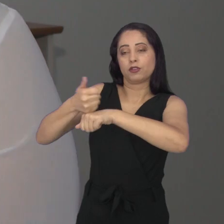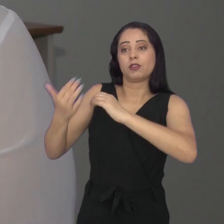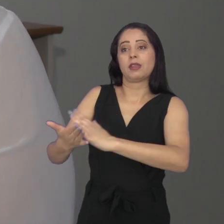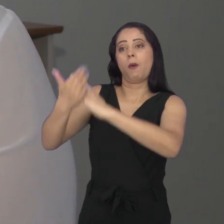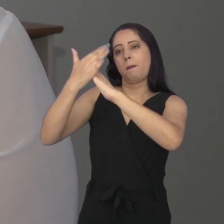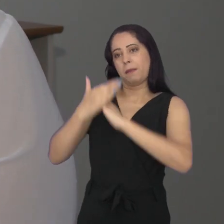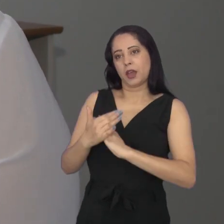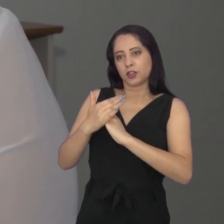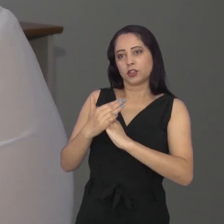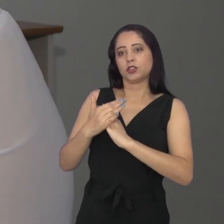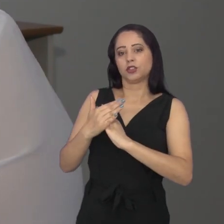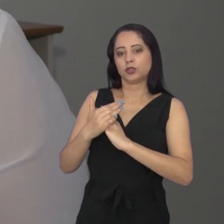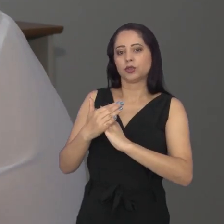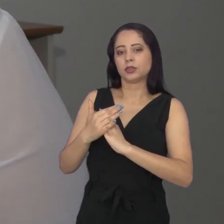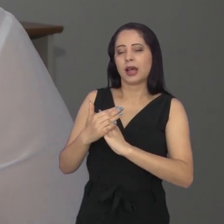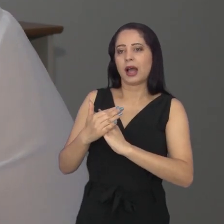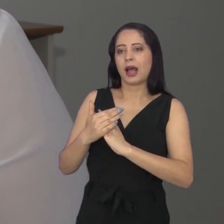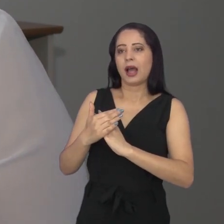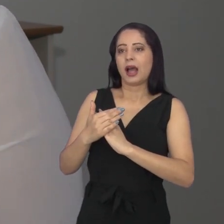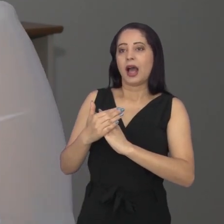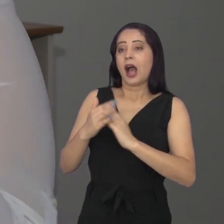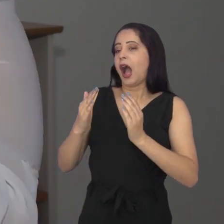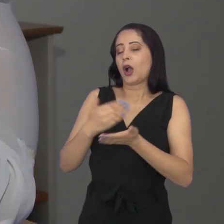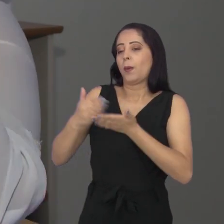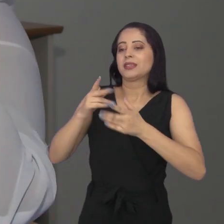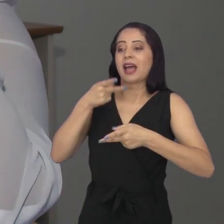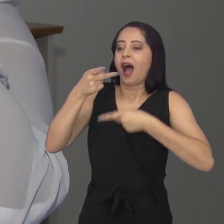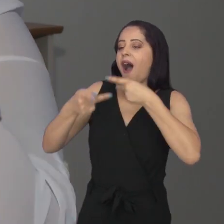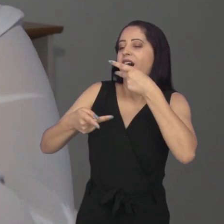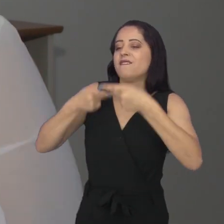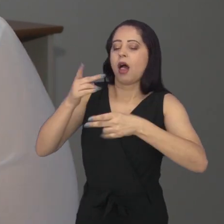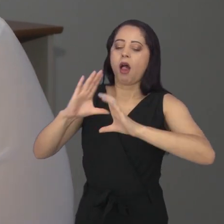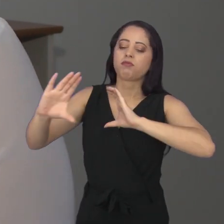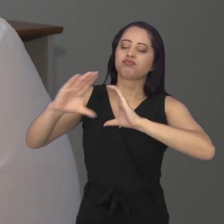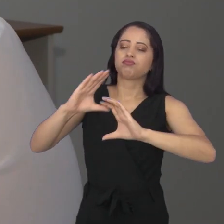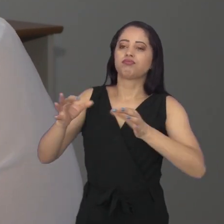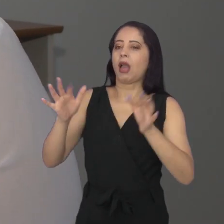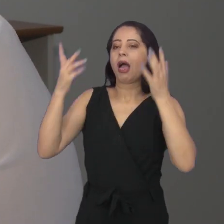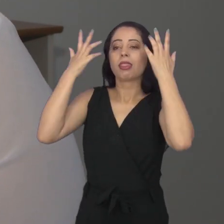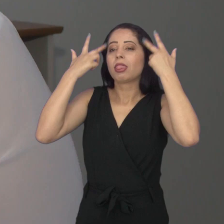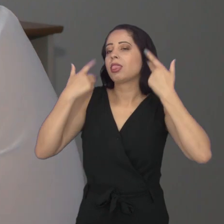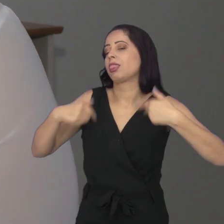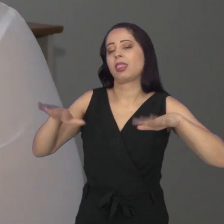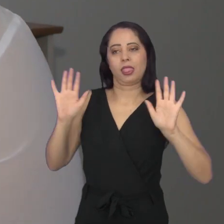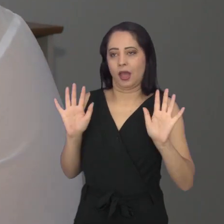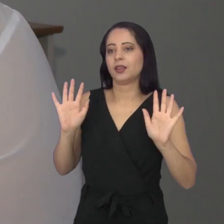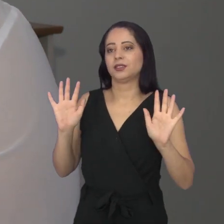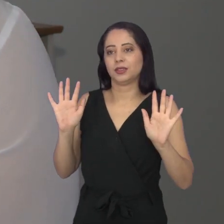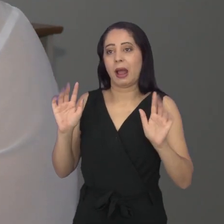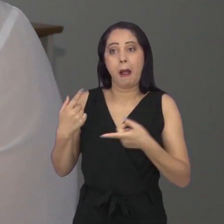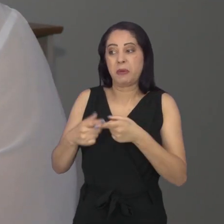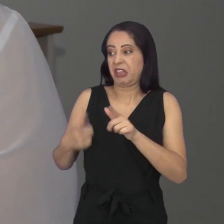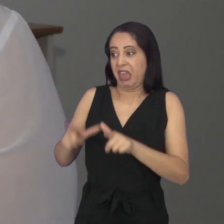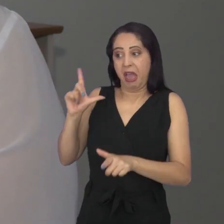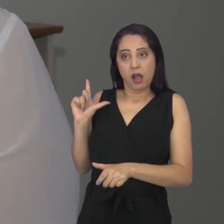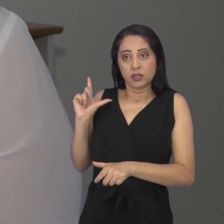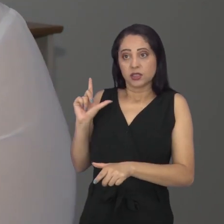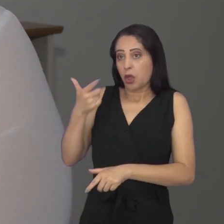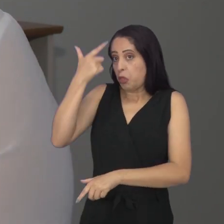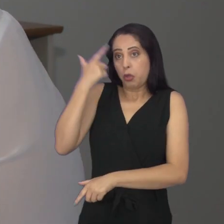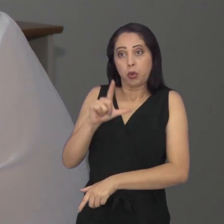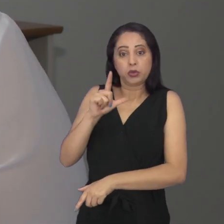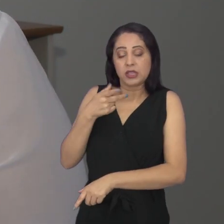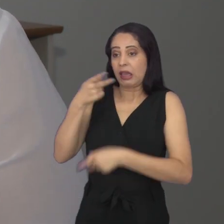né, para me ajudar a destravar, porque eu não conseguia de forma alguma falar mesmo, até